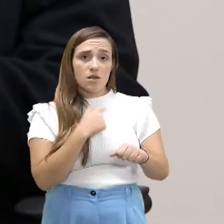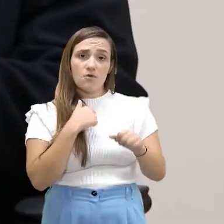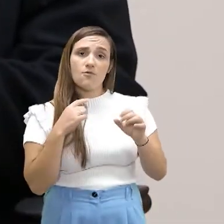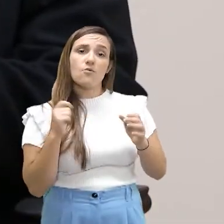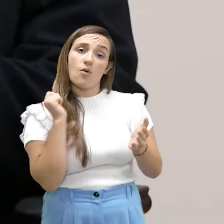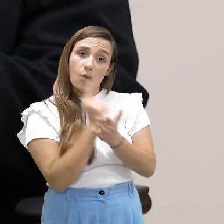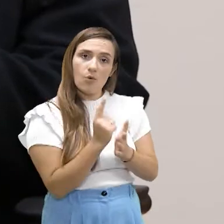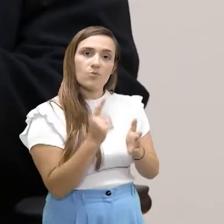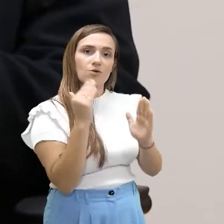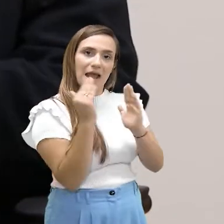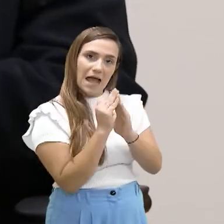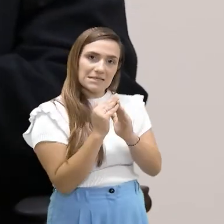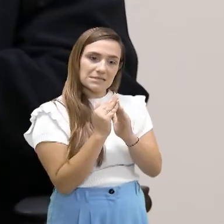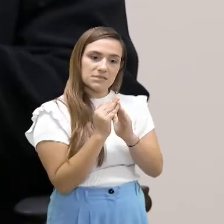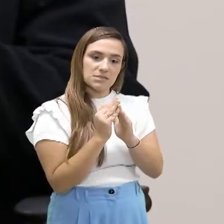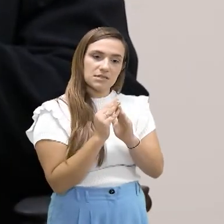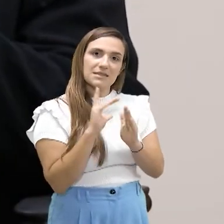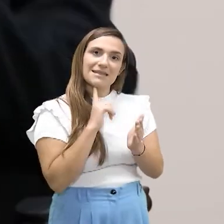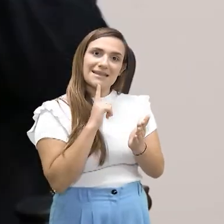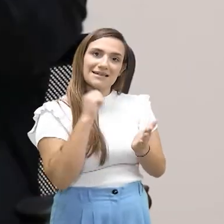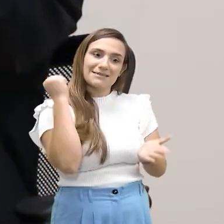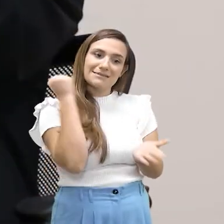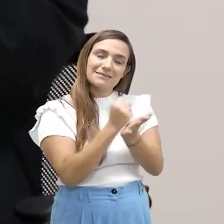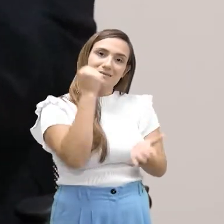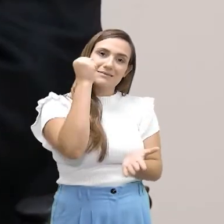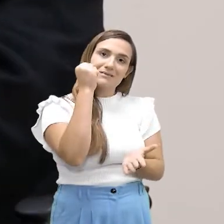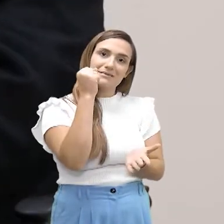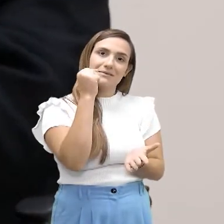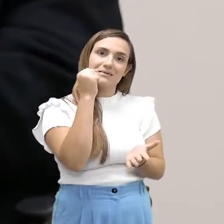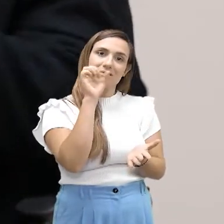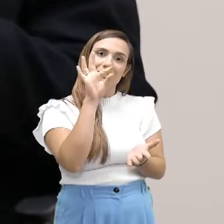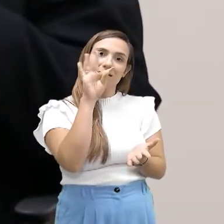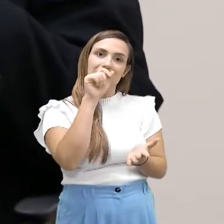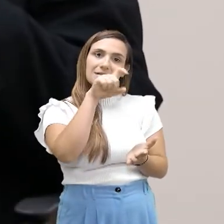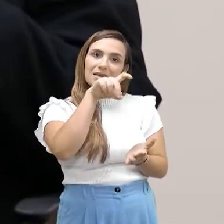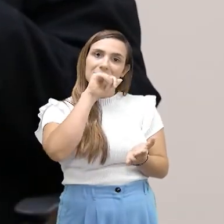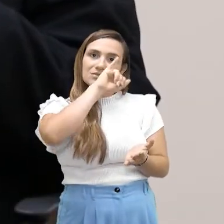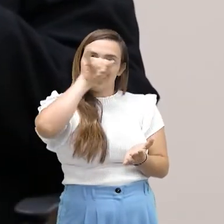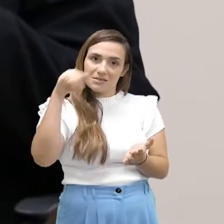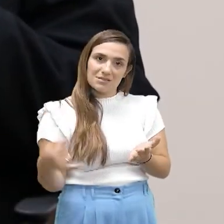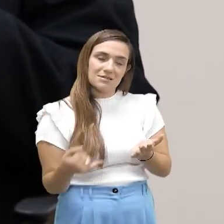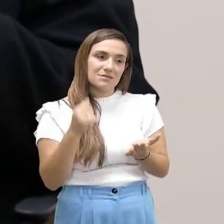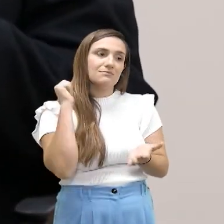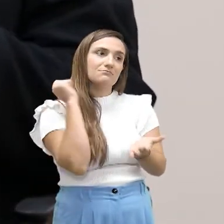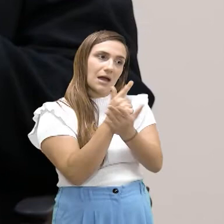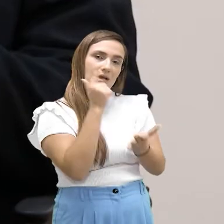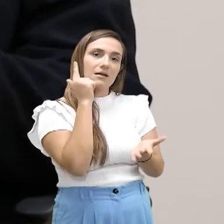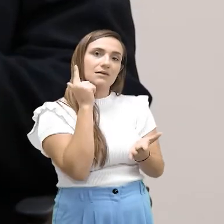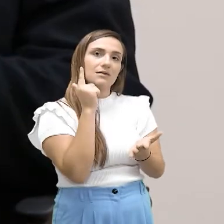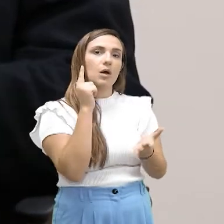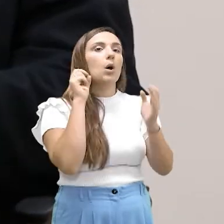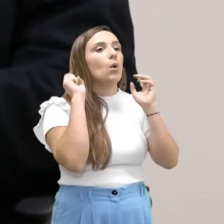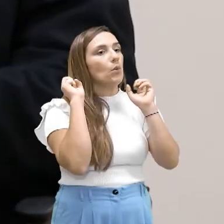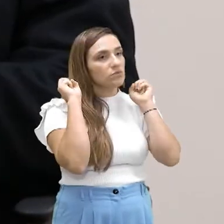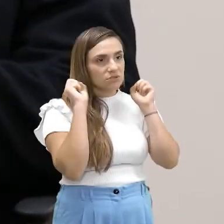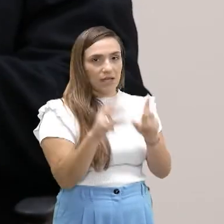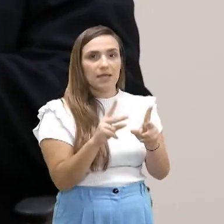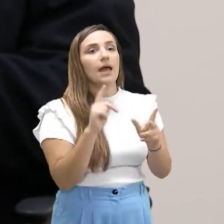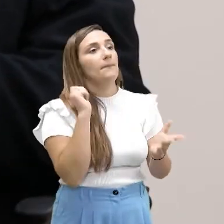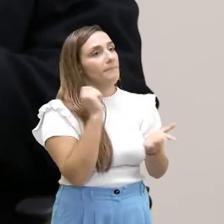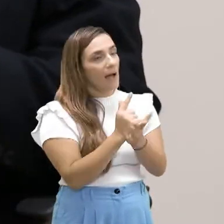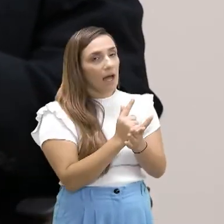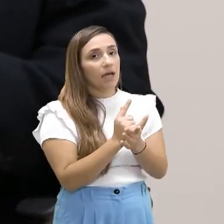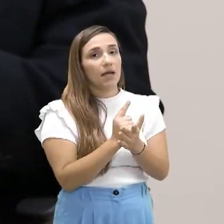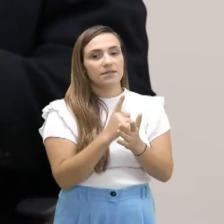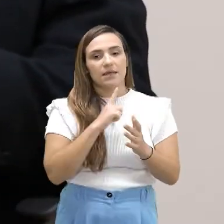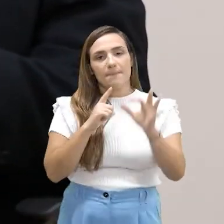o registrador e este valor é dele. Uma parte, claro, ele repassa ao judiciário, a título de um fundo para que o